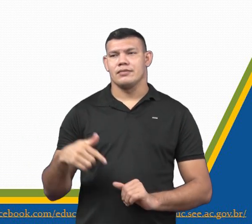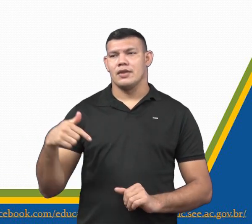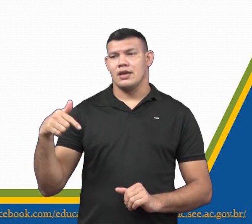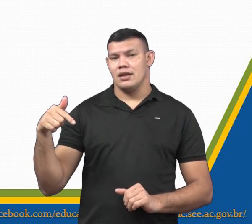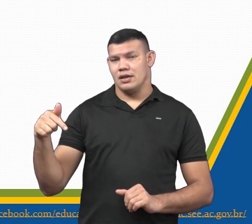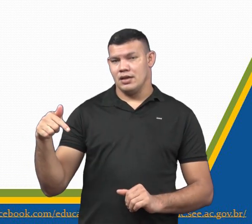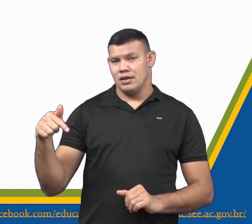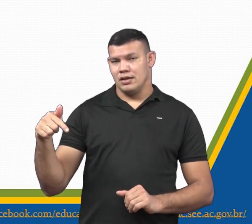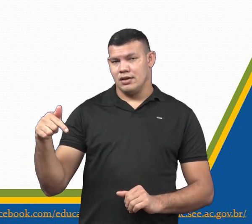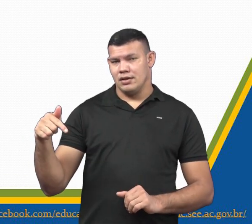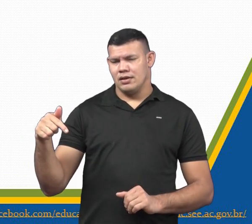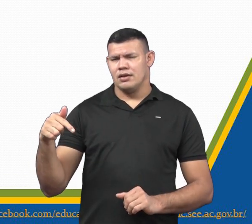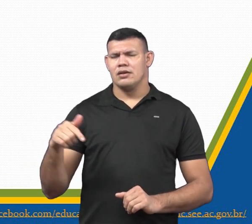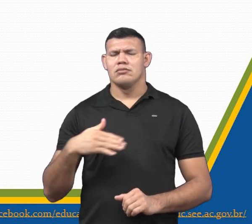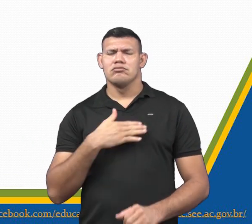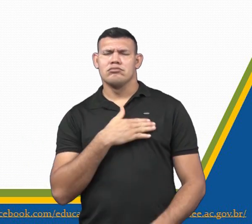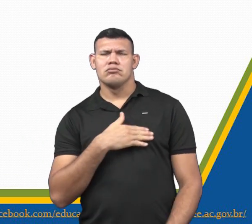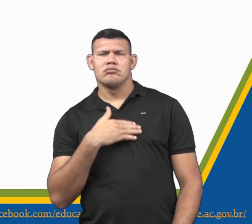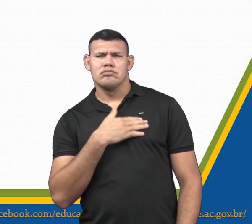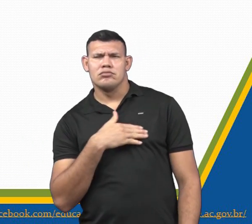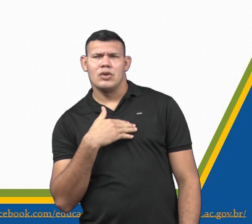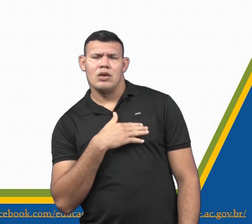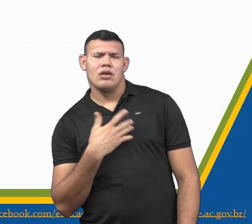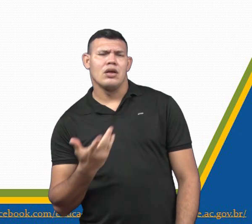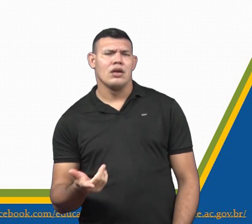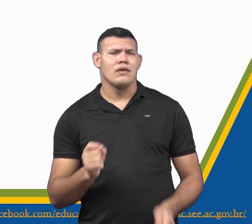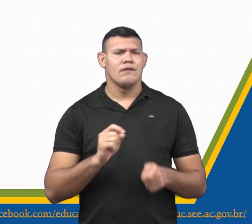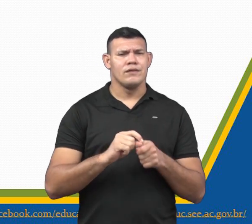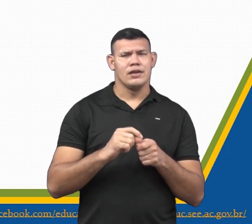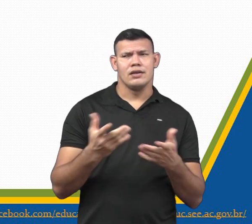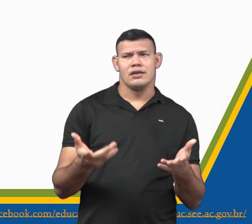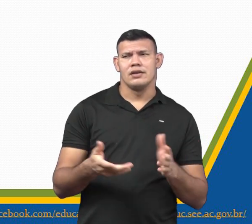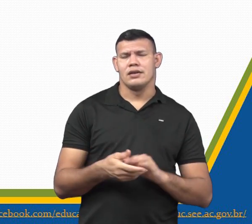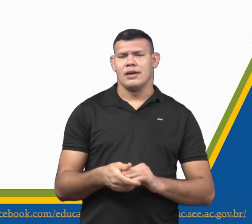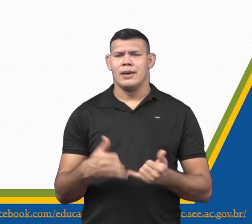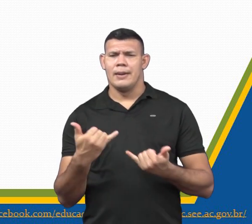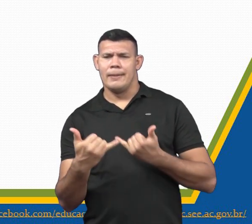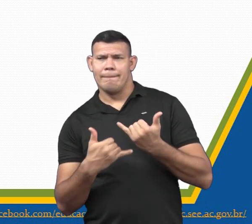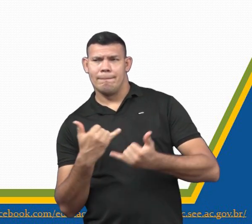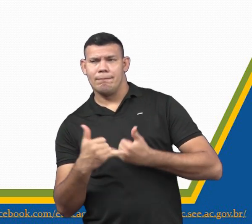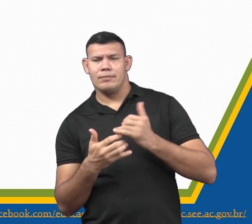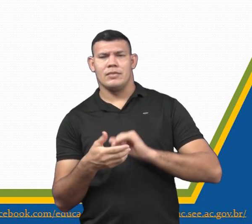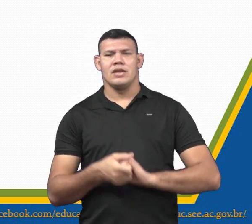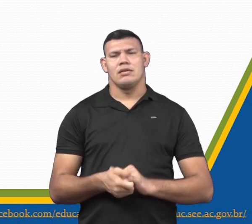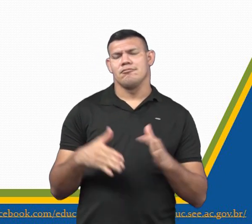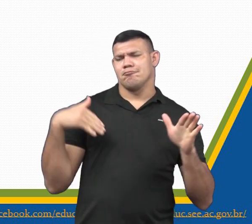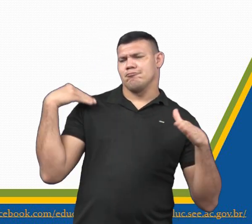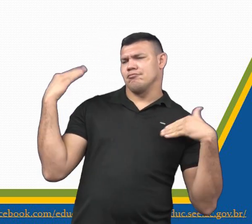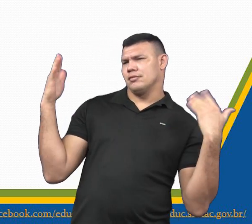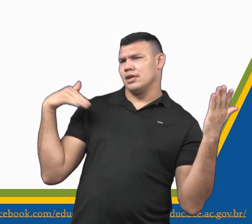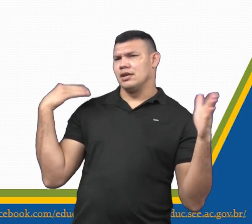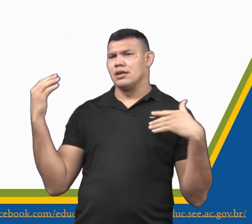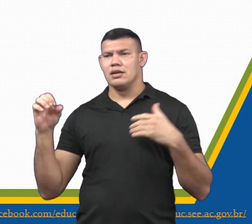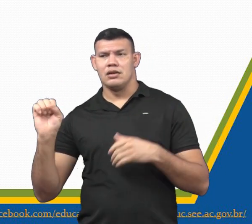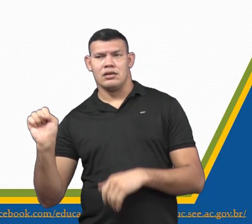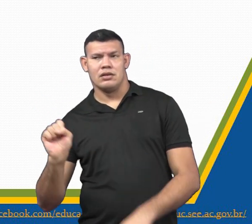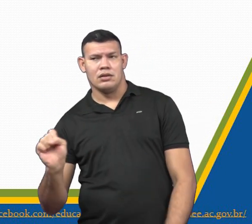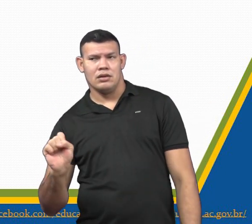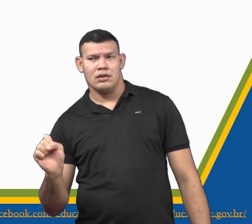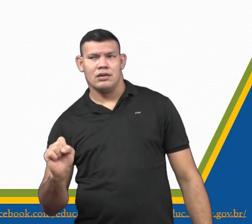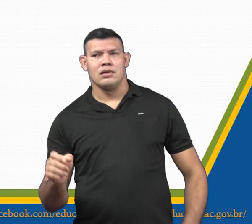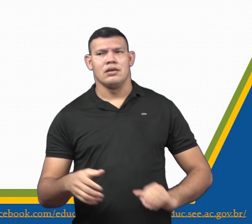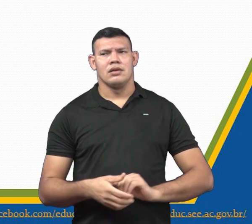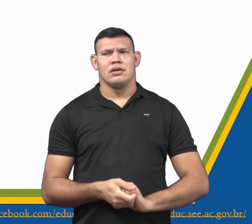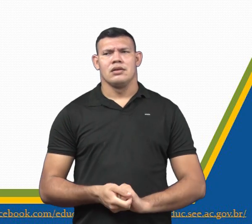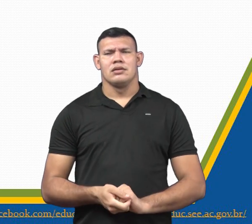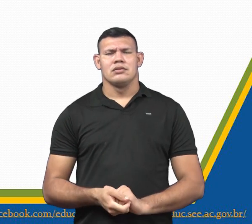que gostava ou gosta de fazer. Lazer, brincadeiras, tá? 8, o que mais gosta